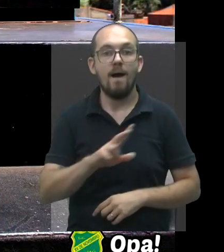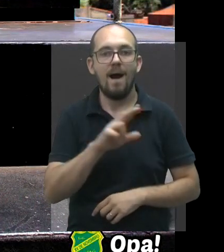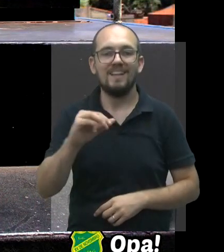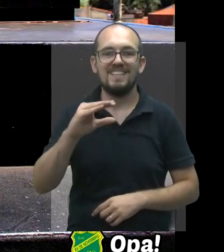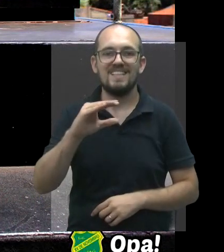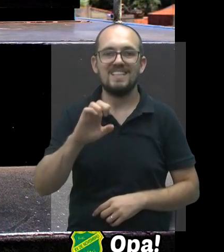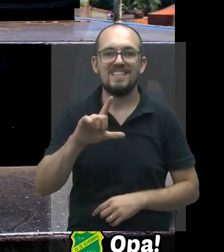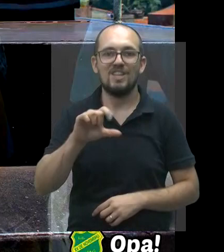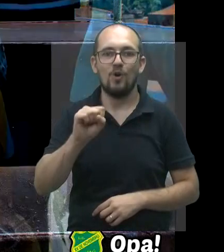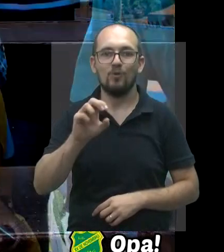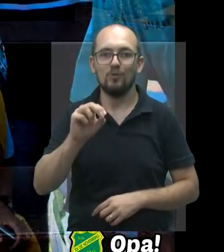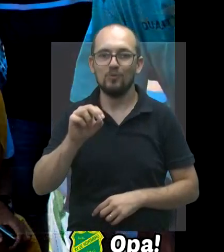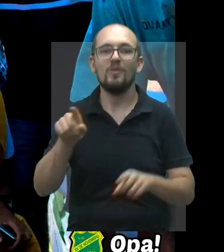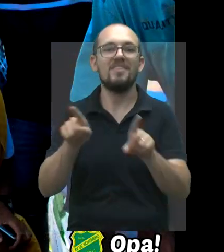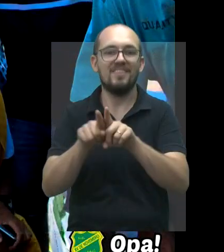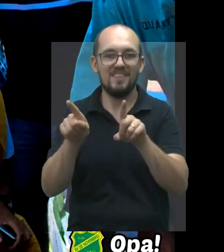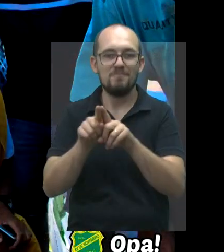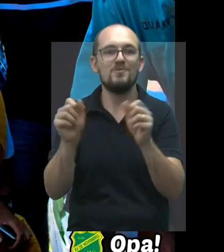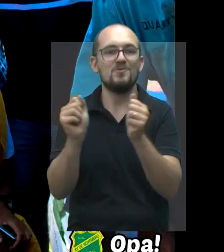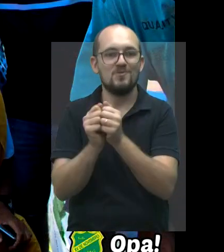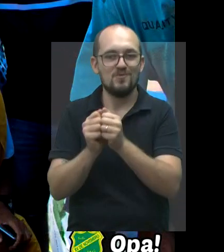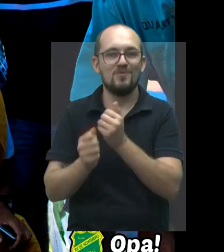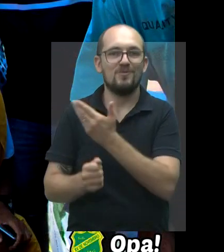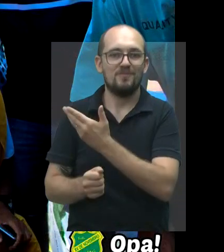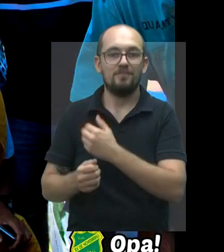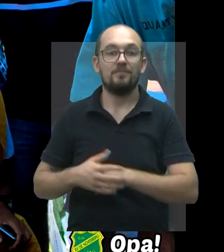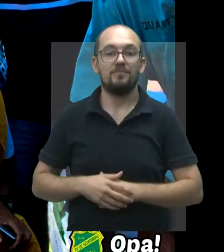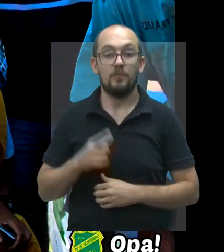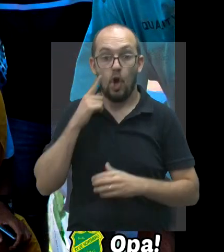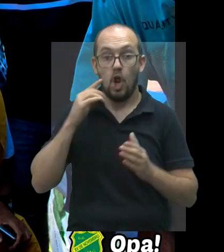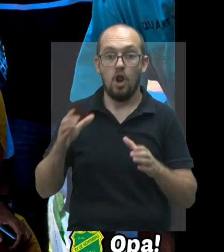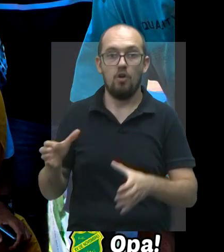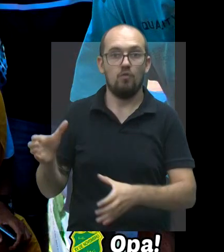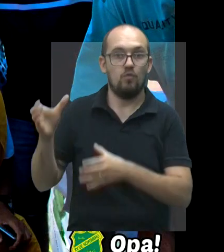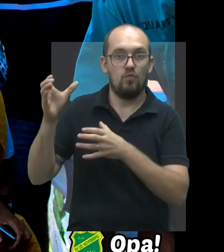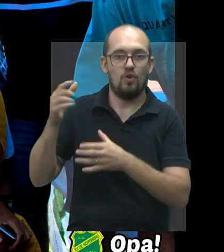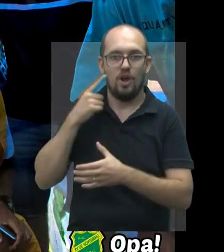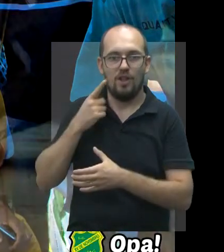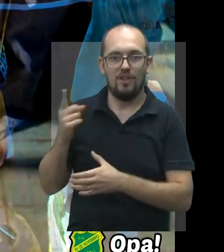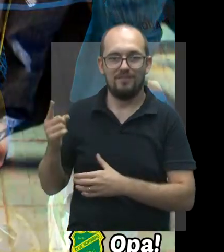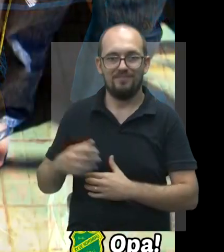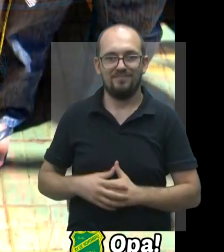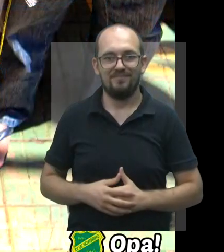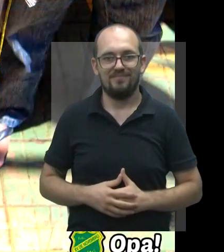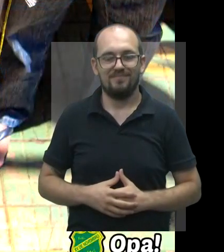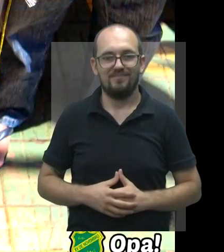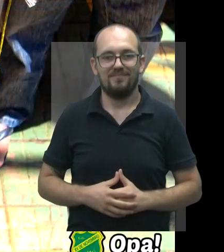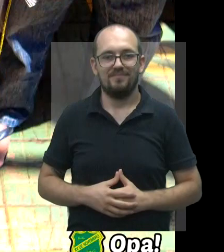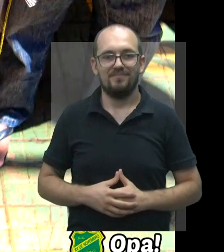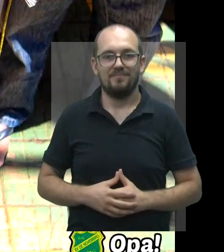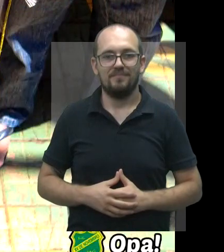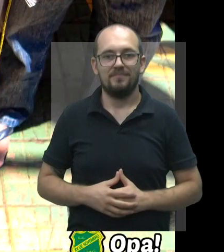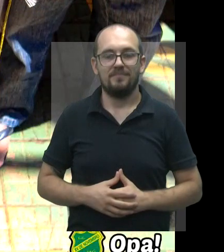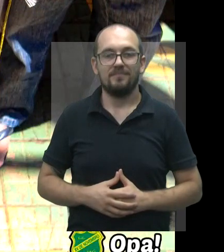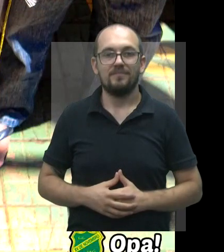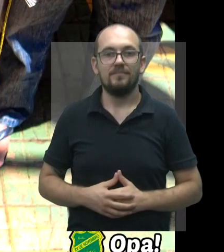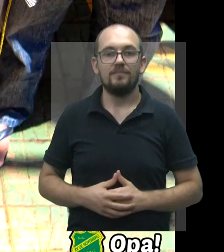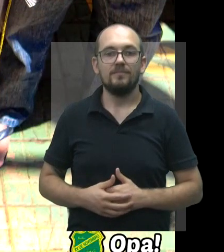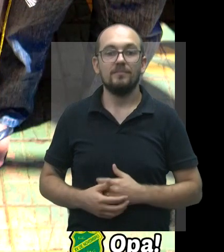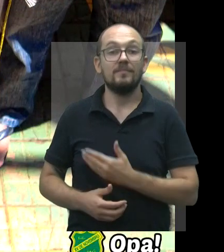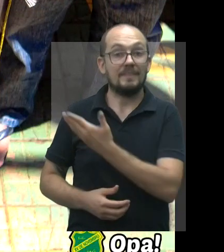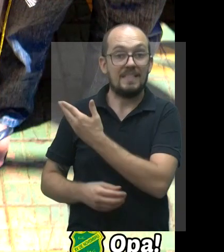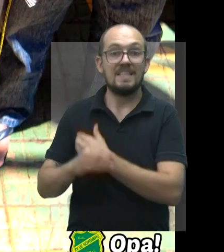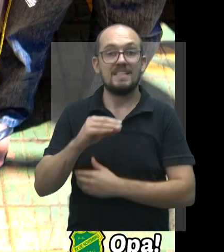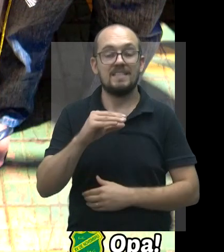Celso, interagiu com os jogadores, aí a taça, o presidente Rodrigo Paulino com os jogadores do plantel Sub-20. Esse aí, o bar do